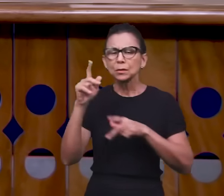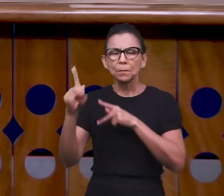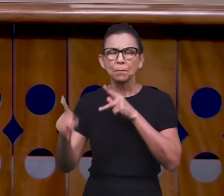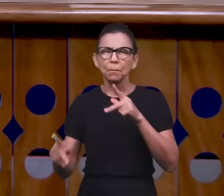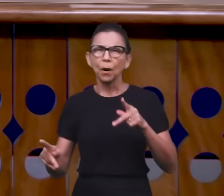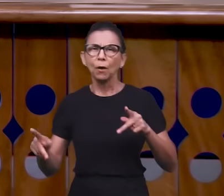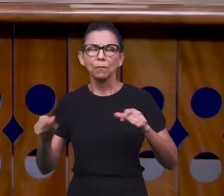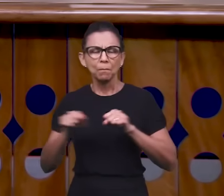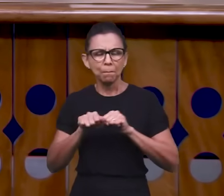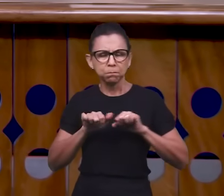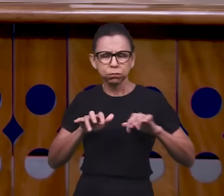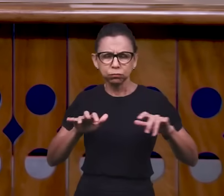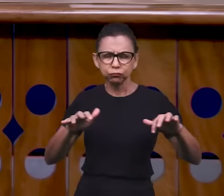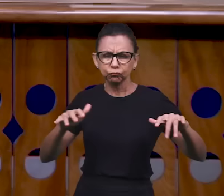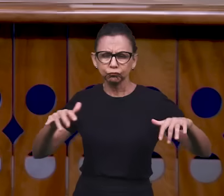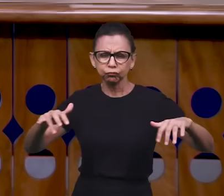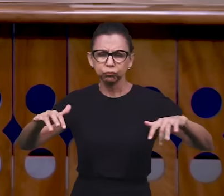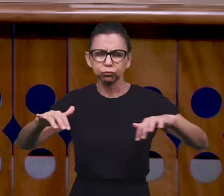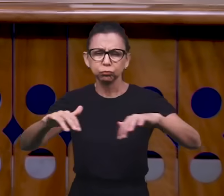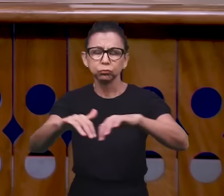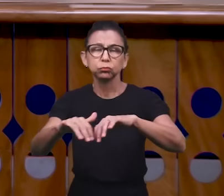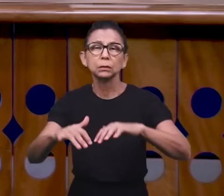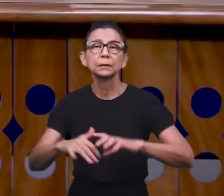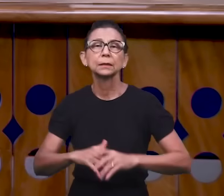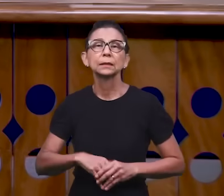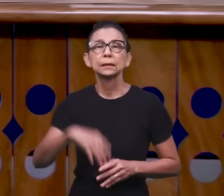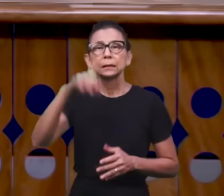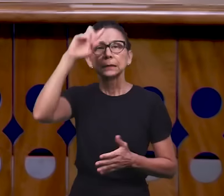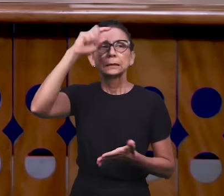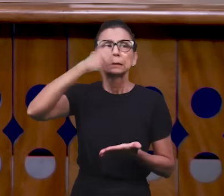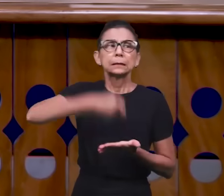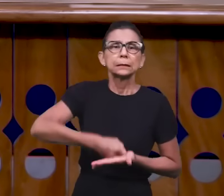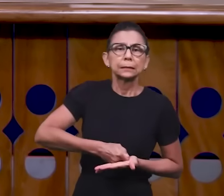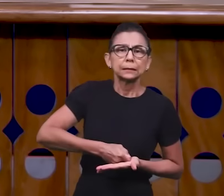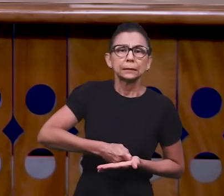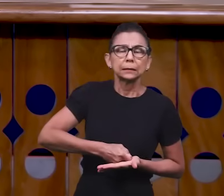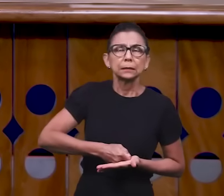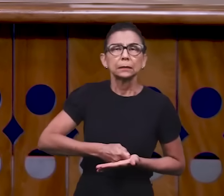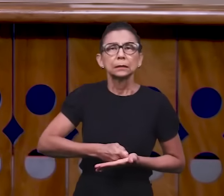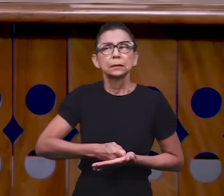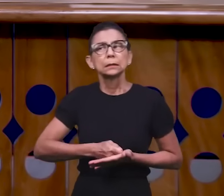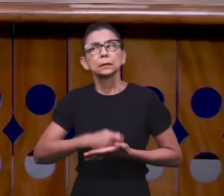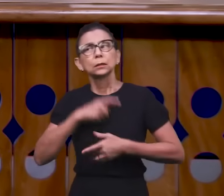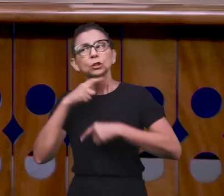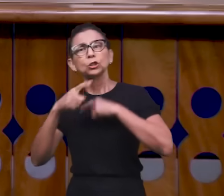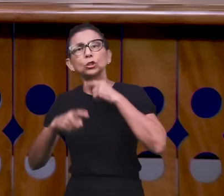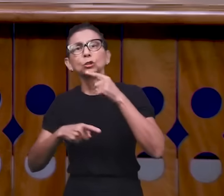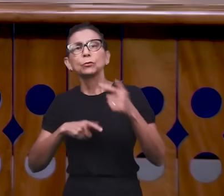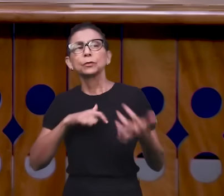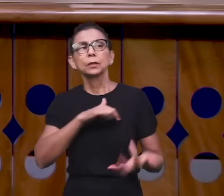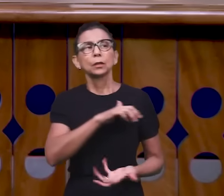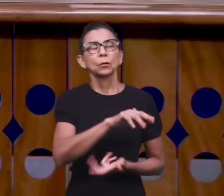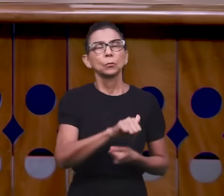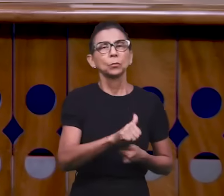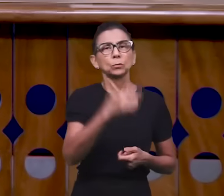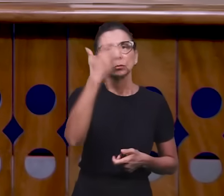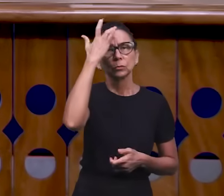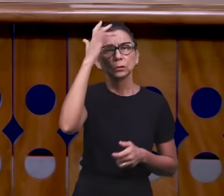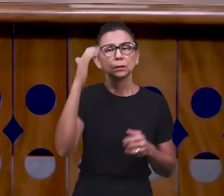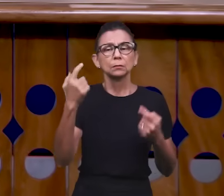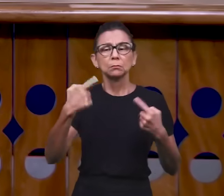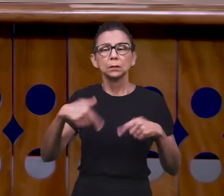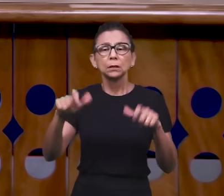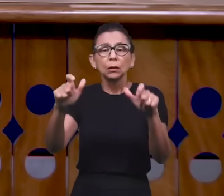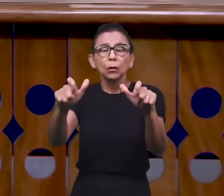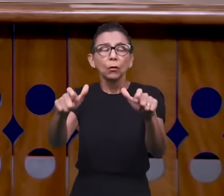no vale da decisão, o mundo está vivendo um momento de indecisão. Em outras palavras, o mundo não sabe para